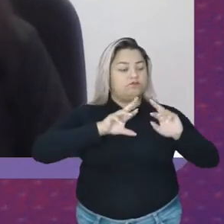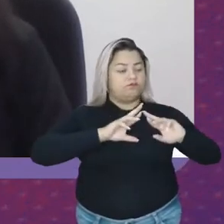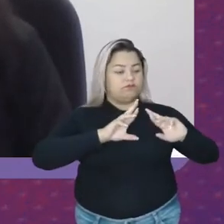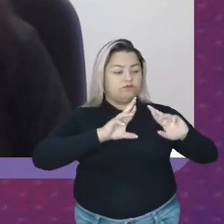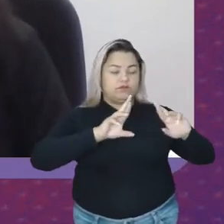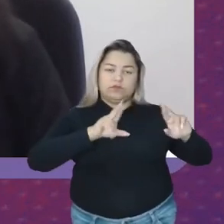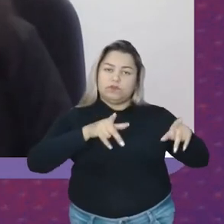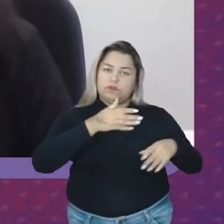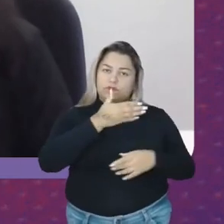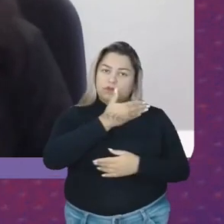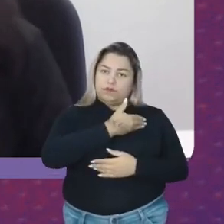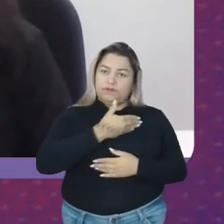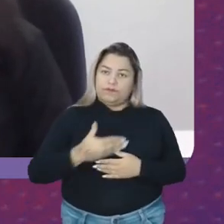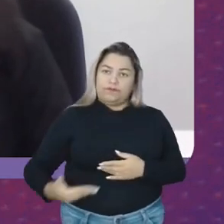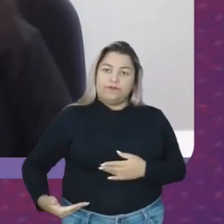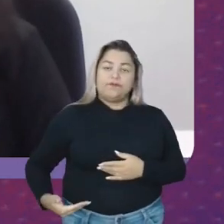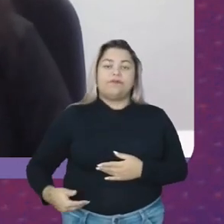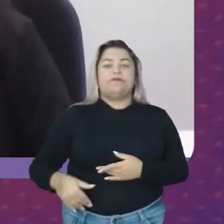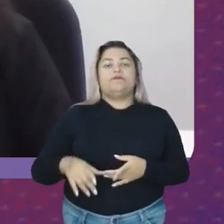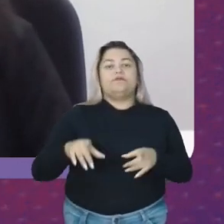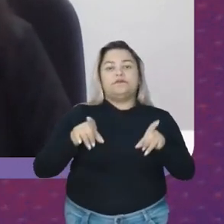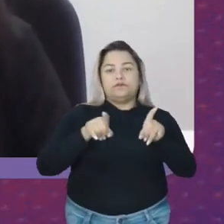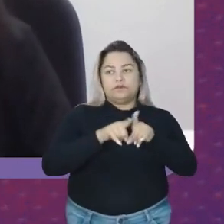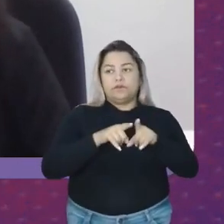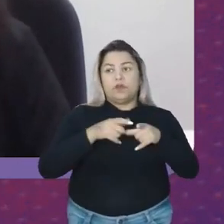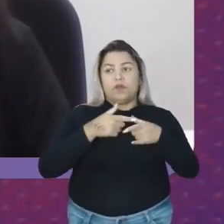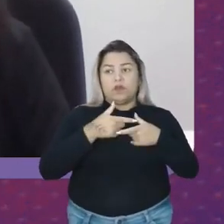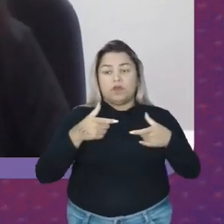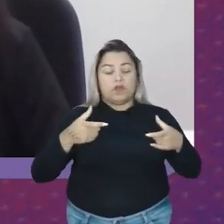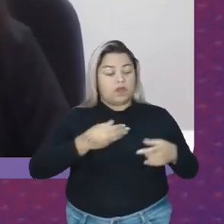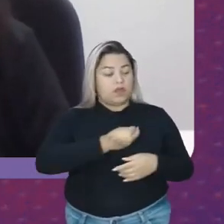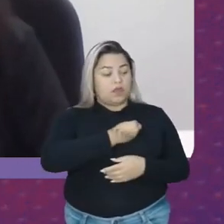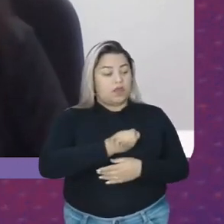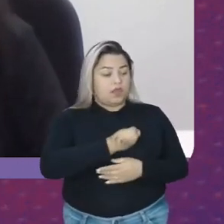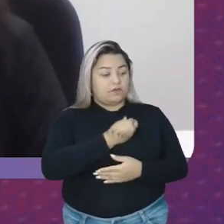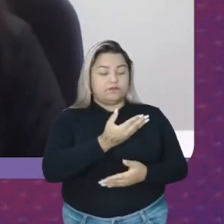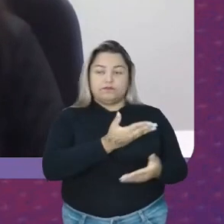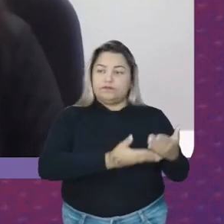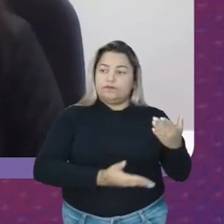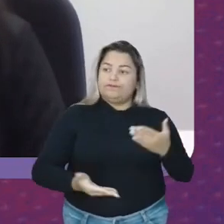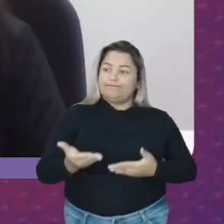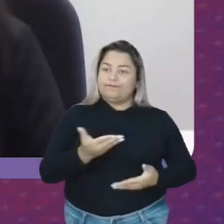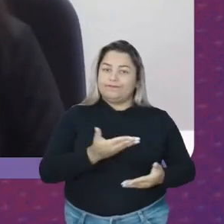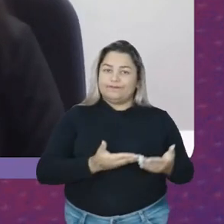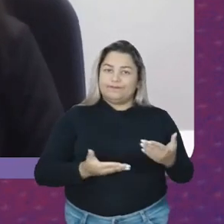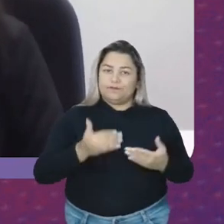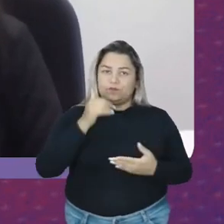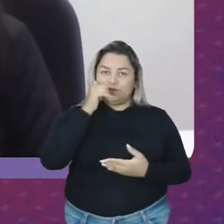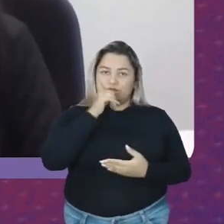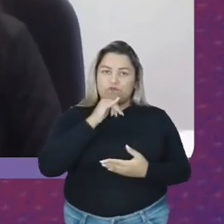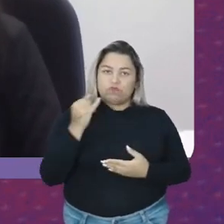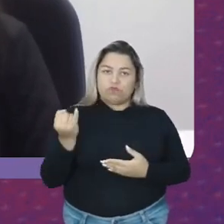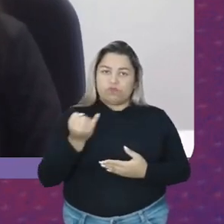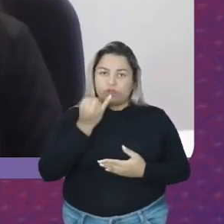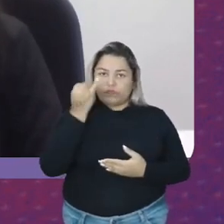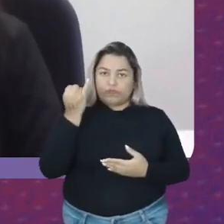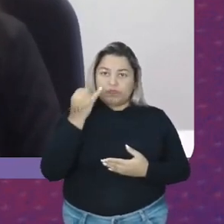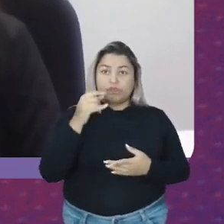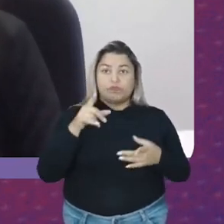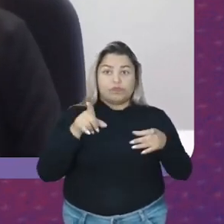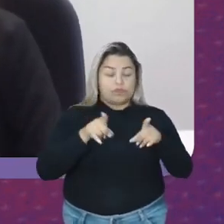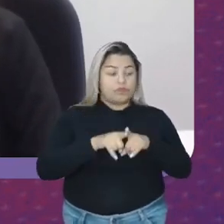diferença nesse governo no que tange à vida das mulheres. Então, é importante esse momento da gente